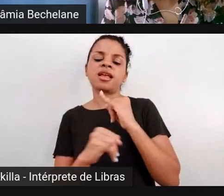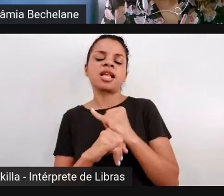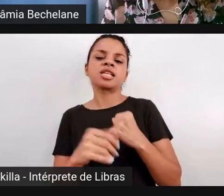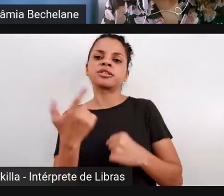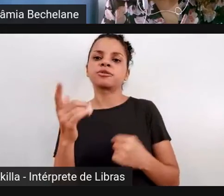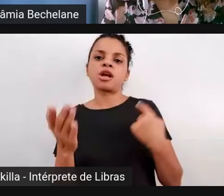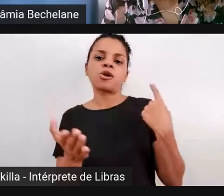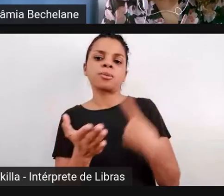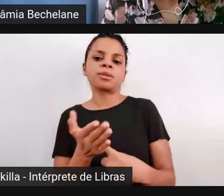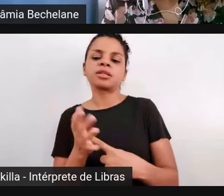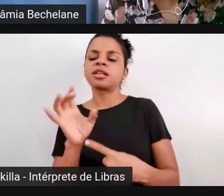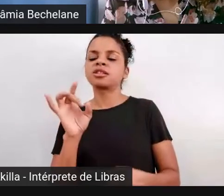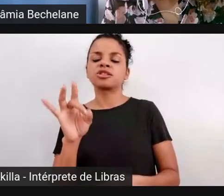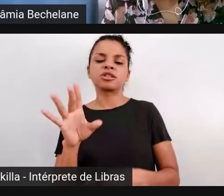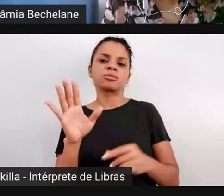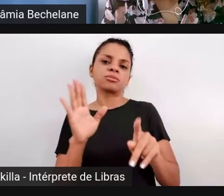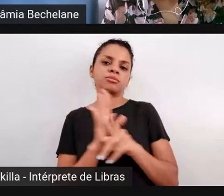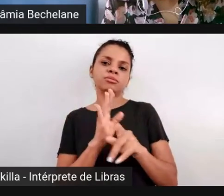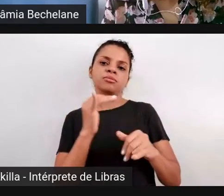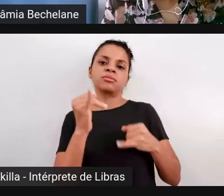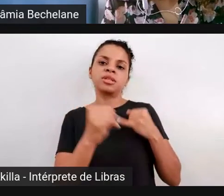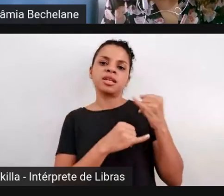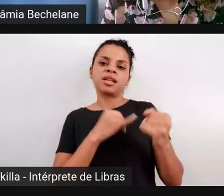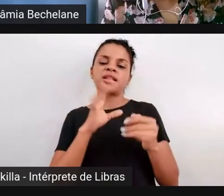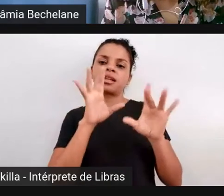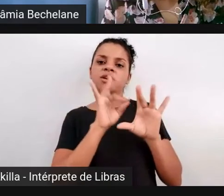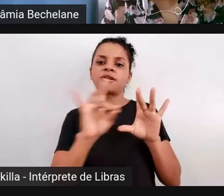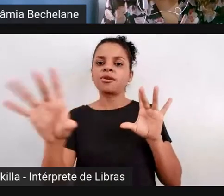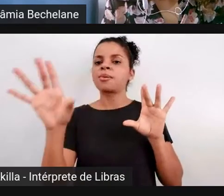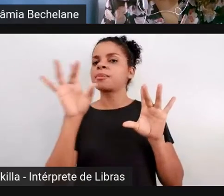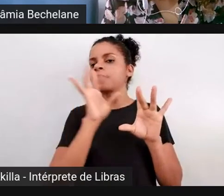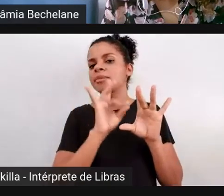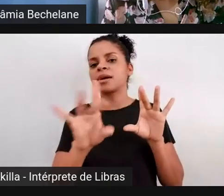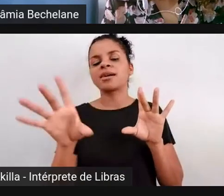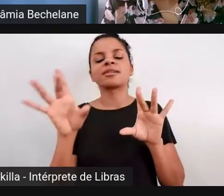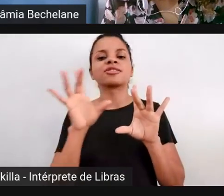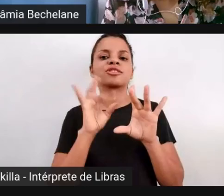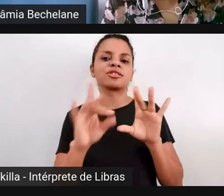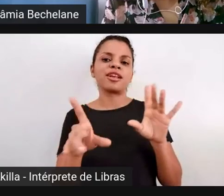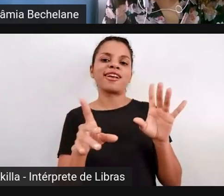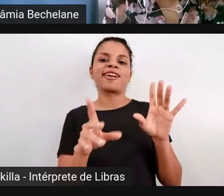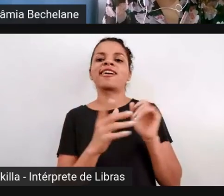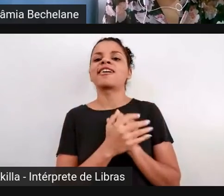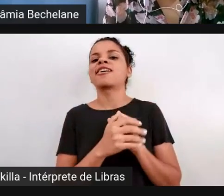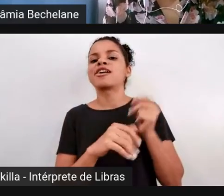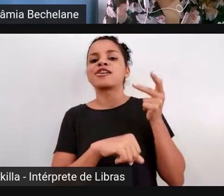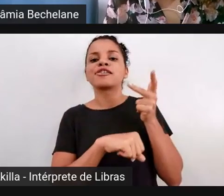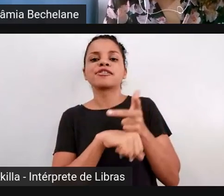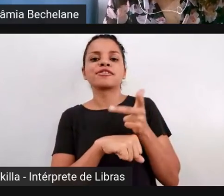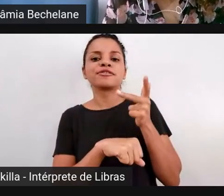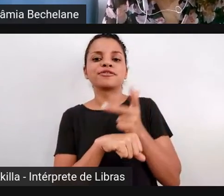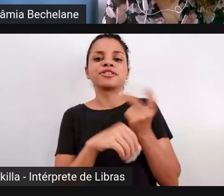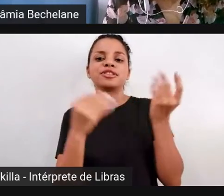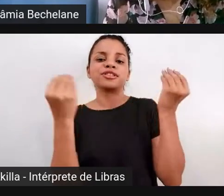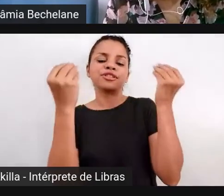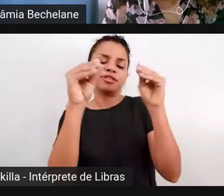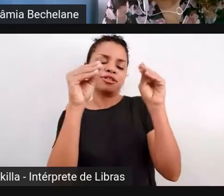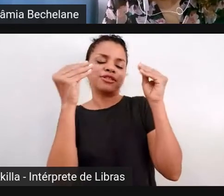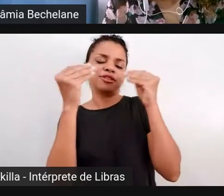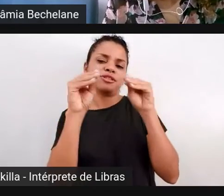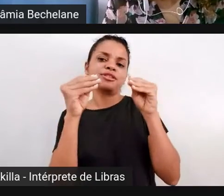só querem se divertir, só querem compartilhar, e só querem postar vídeos agora lá TikTok de 20 segundos, e etc.